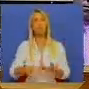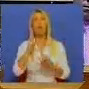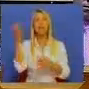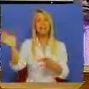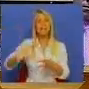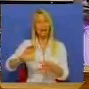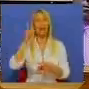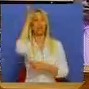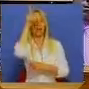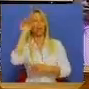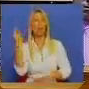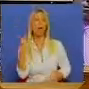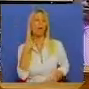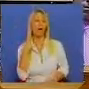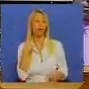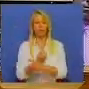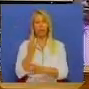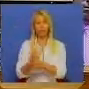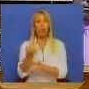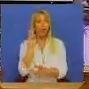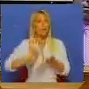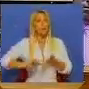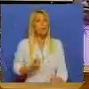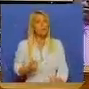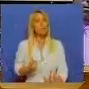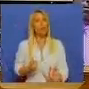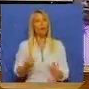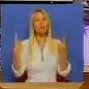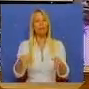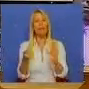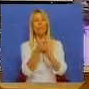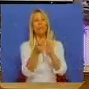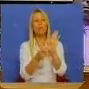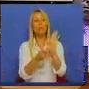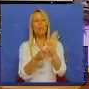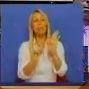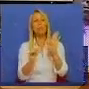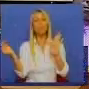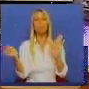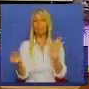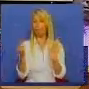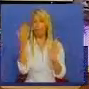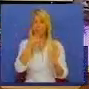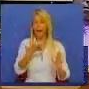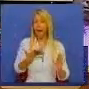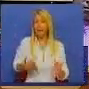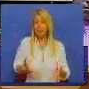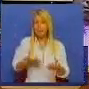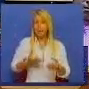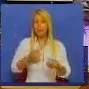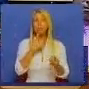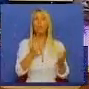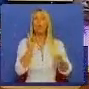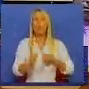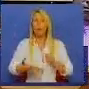ou carne, bens primários e essenciais, tem uma pontuação mínima. Se quiser produzir, o que é respeitável,